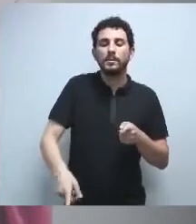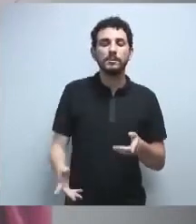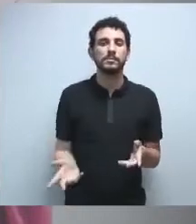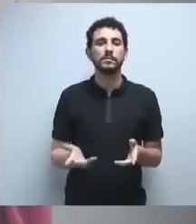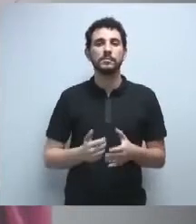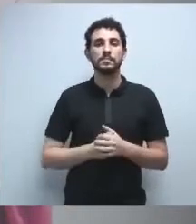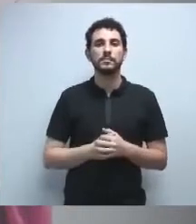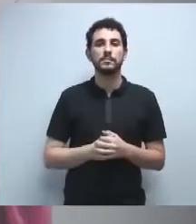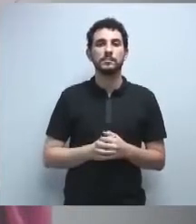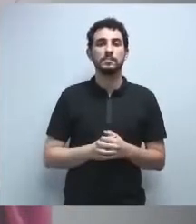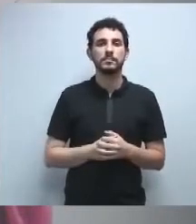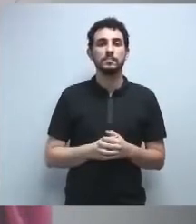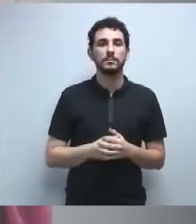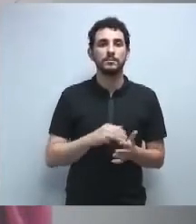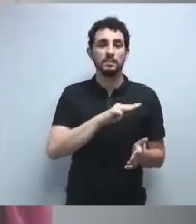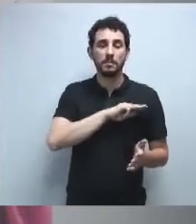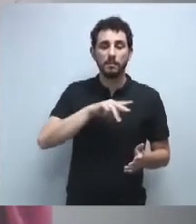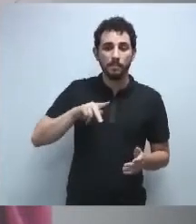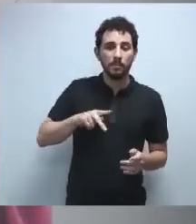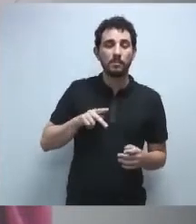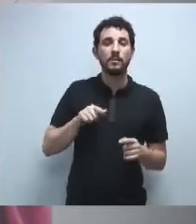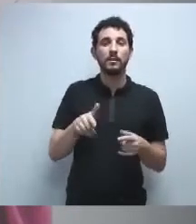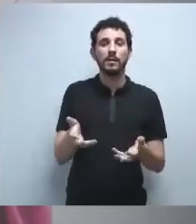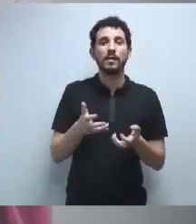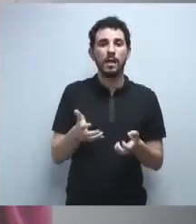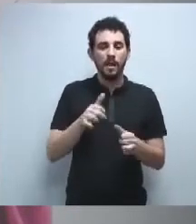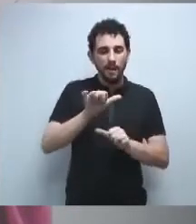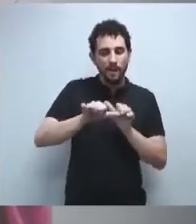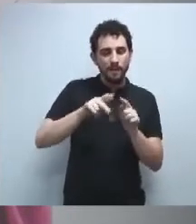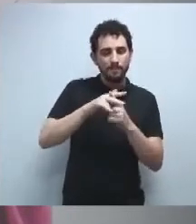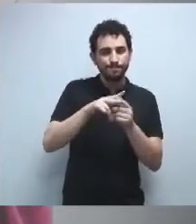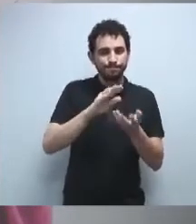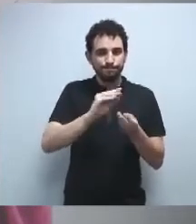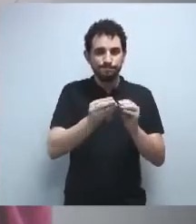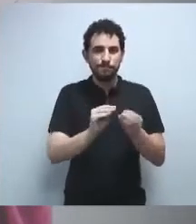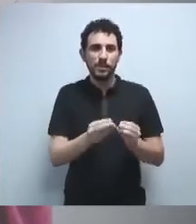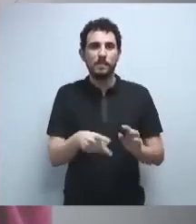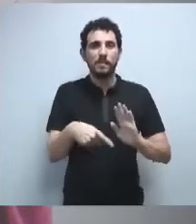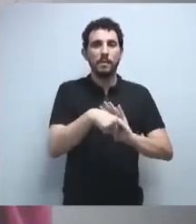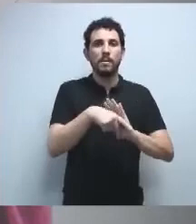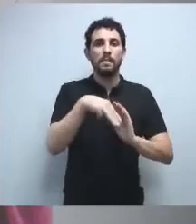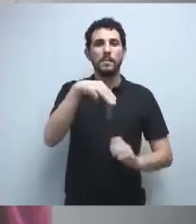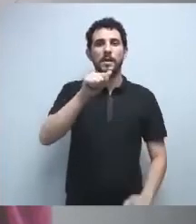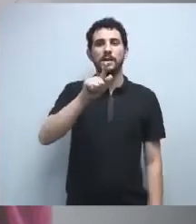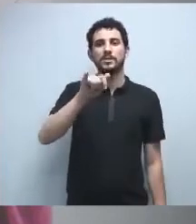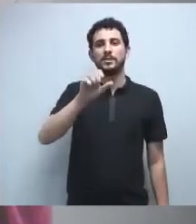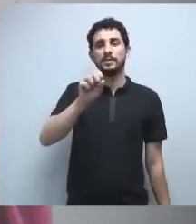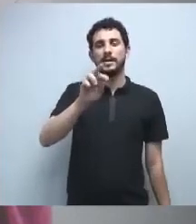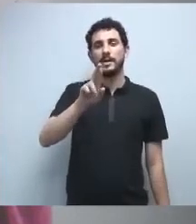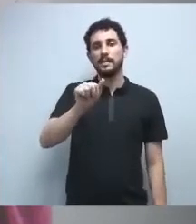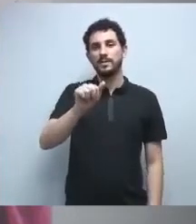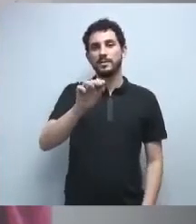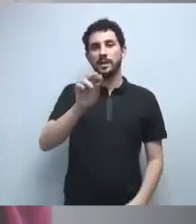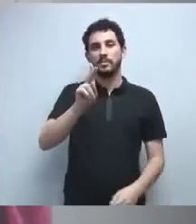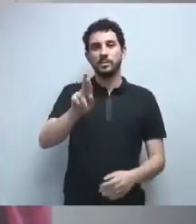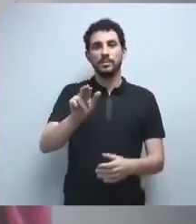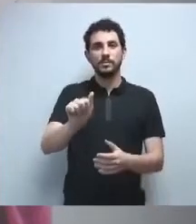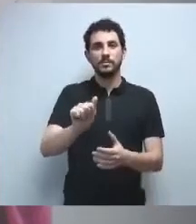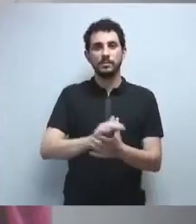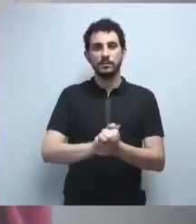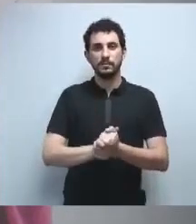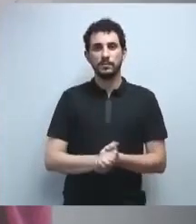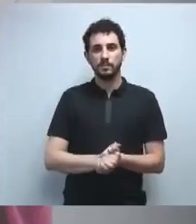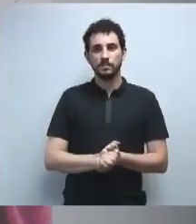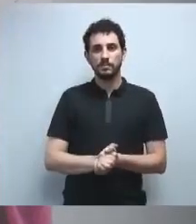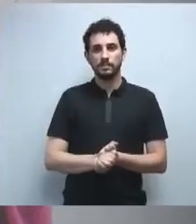que o ministério público que ia ser moldado a forma da magistratura que já naquela época não